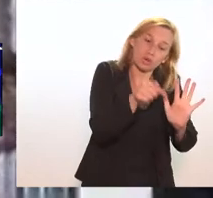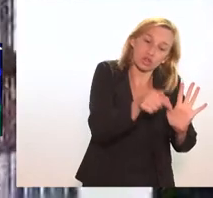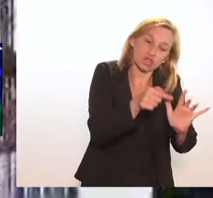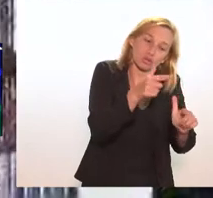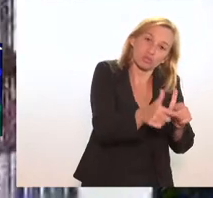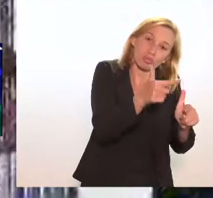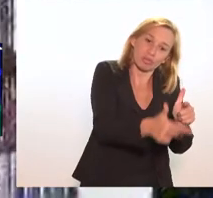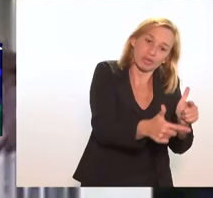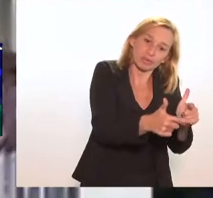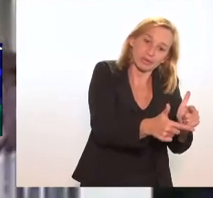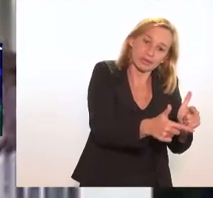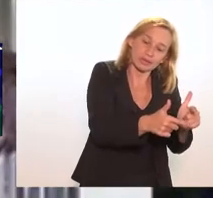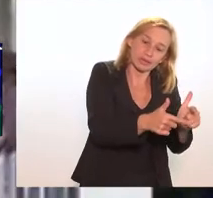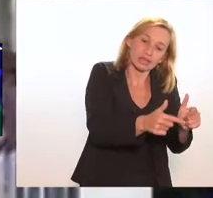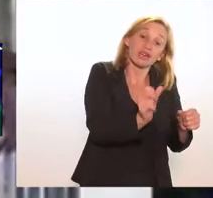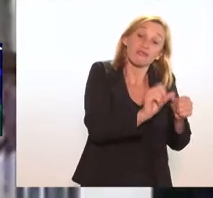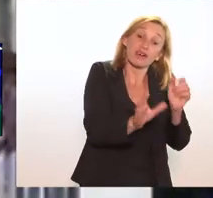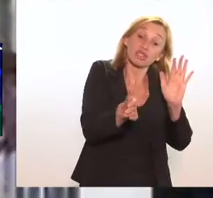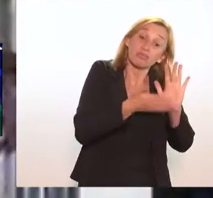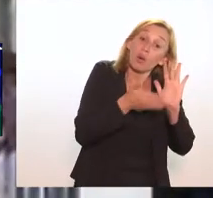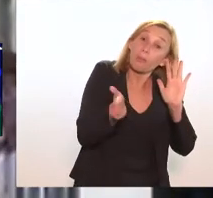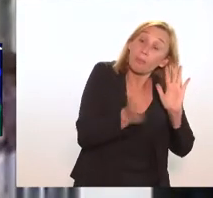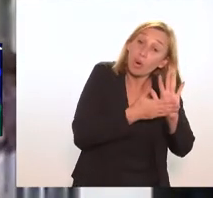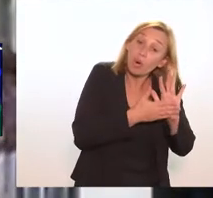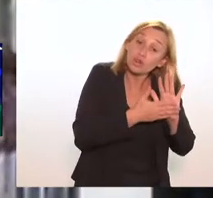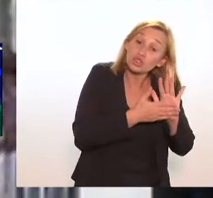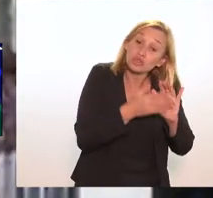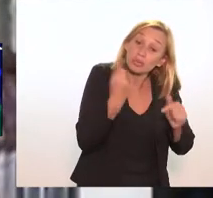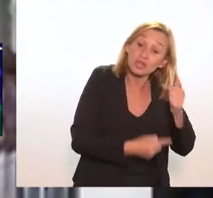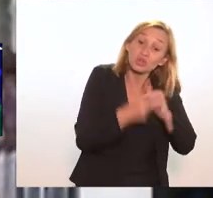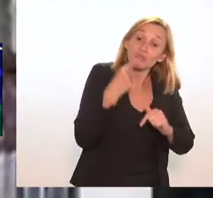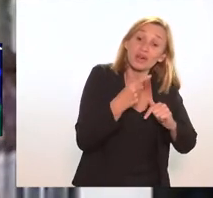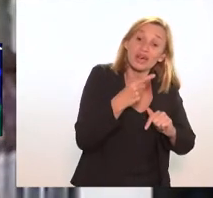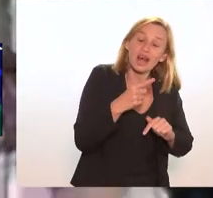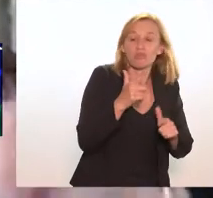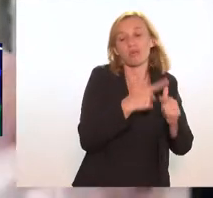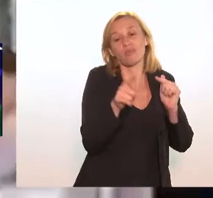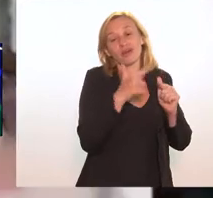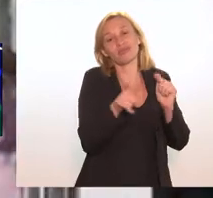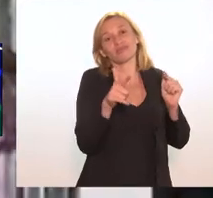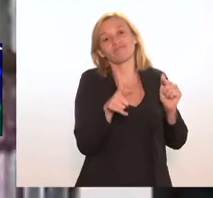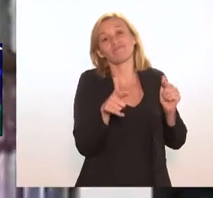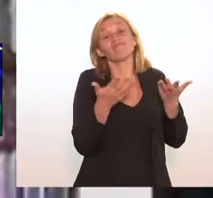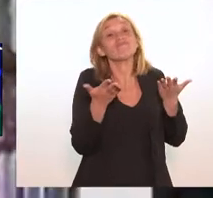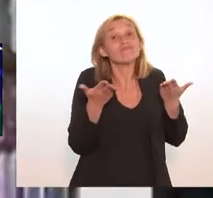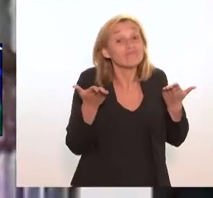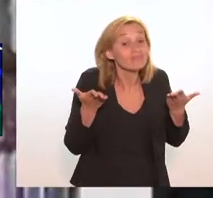problemas, faz propostas para a superação desses problemas, que